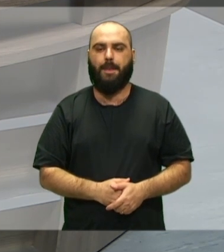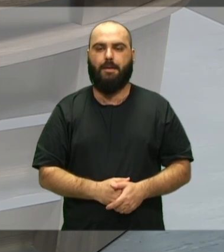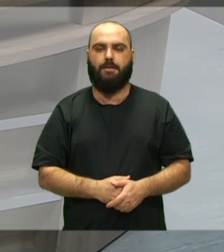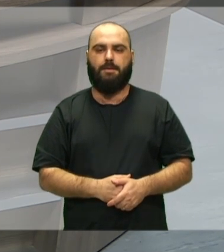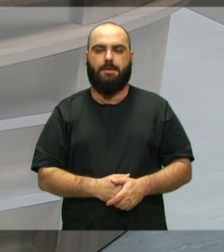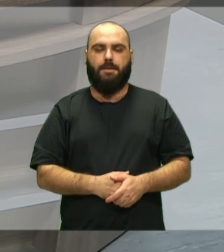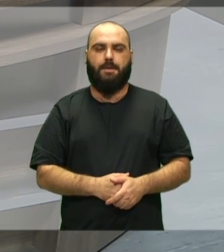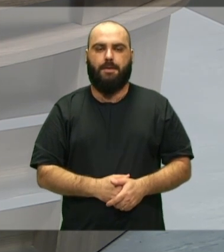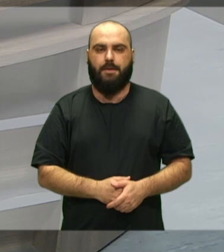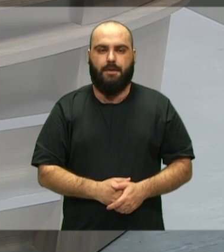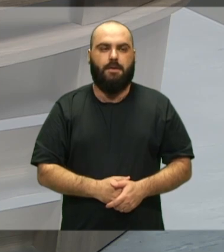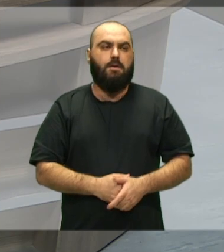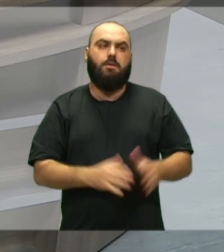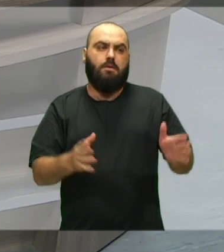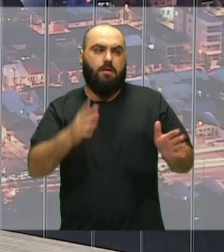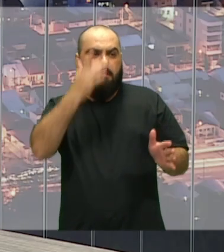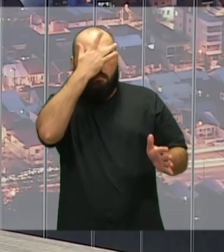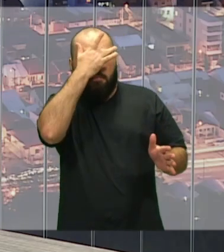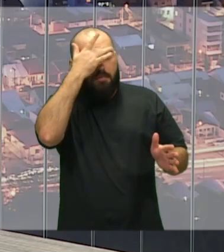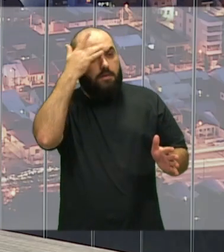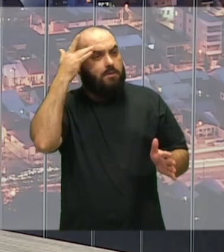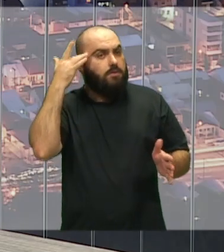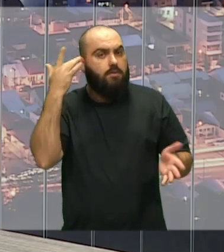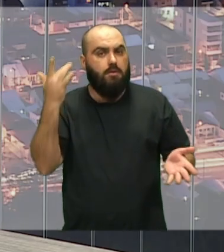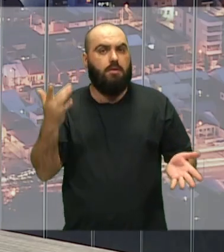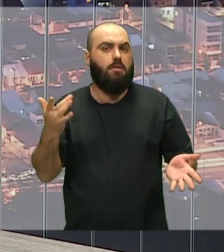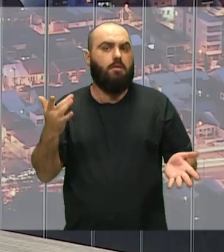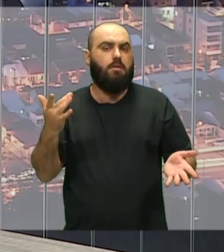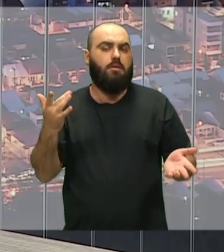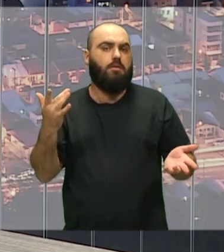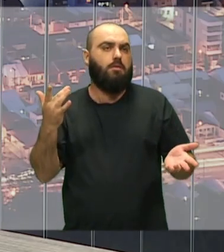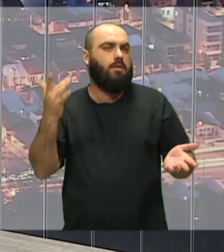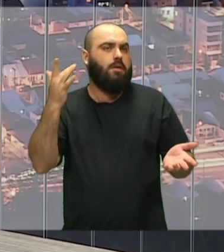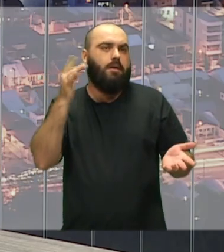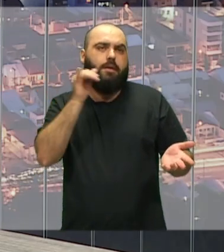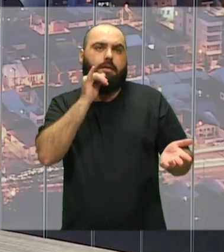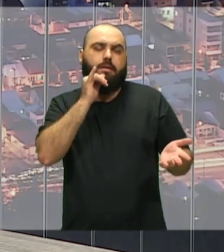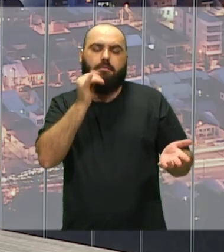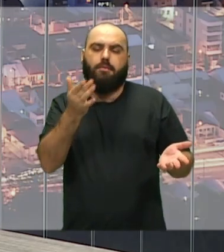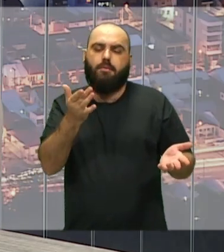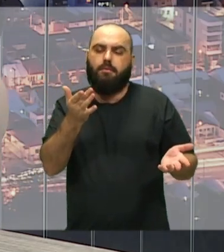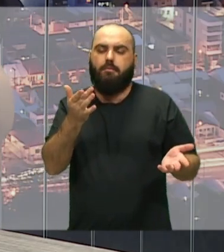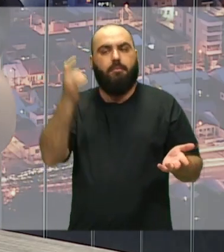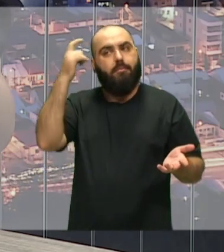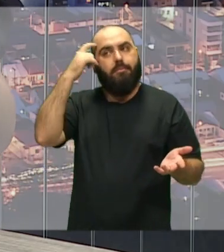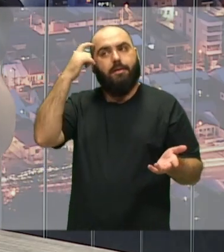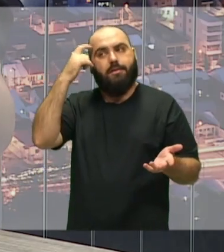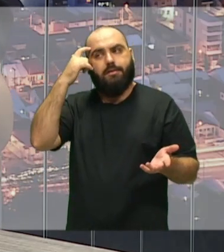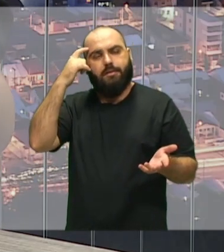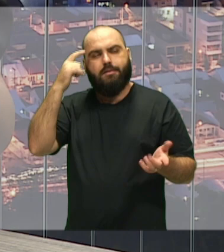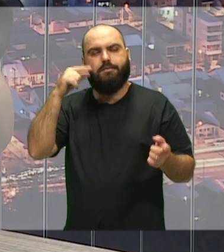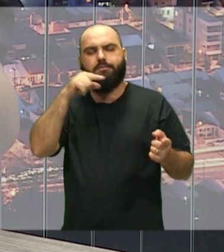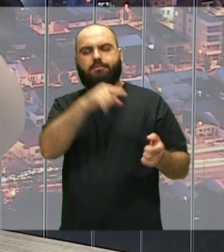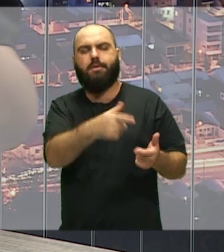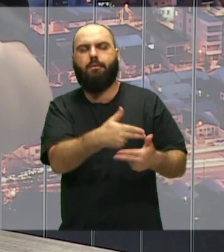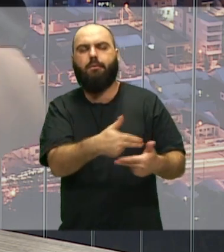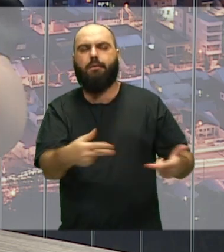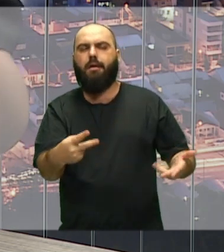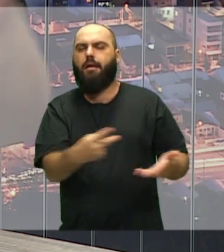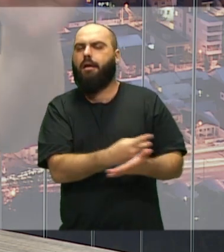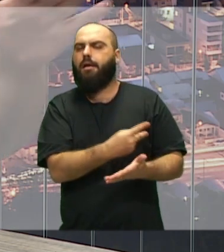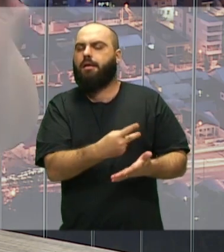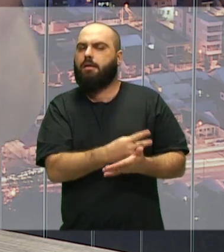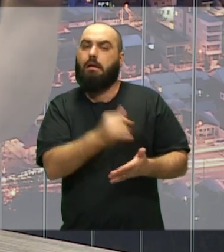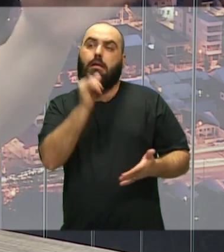cidadão comum, né? O cidadão comum tende a achar, por exemplo, que existe alguma coisa errada, digamos assim, né?